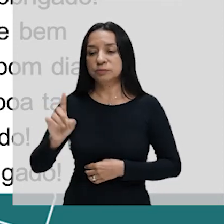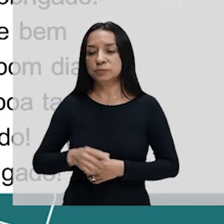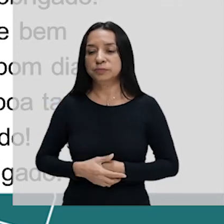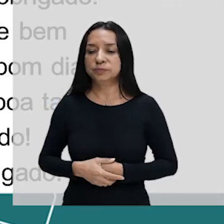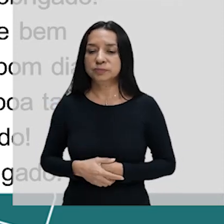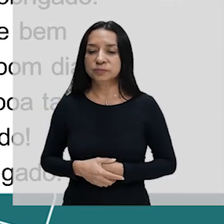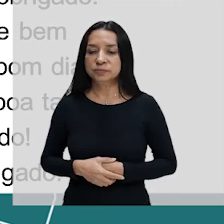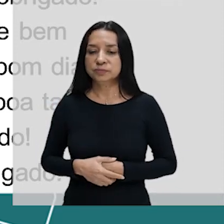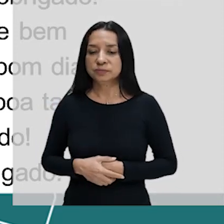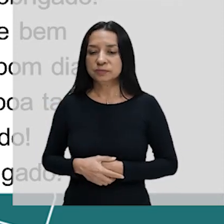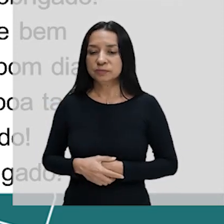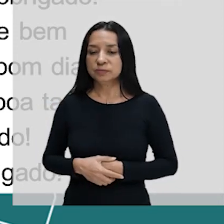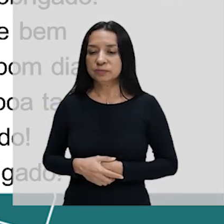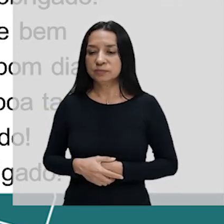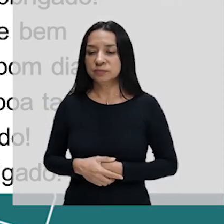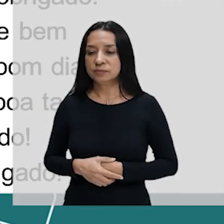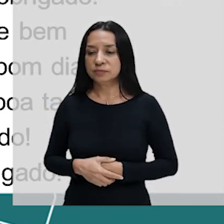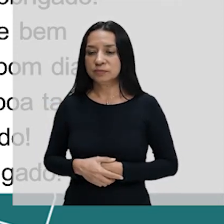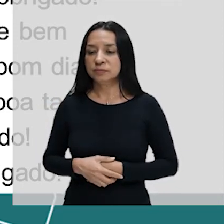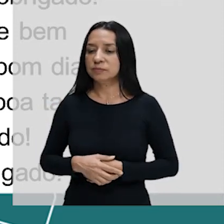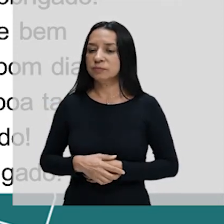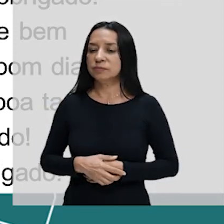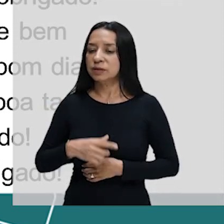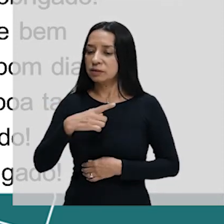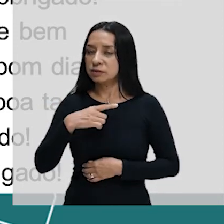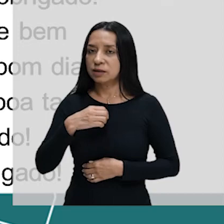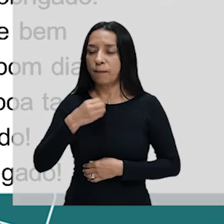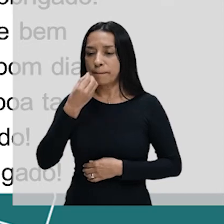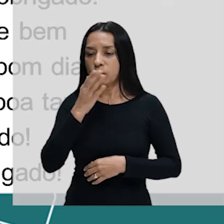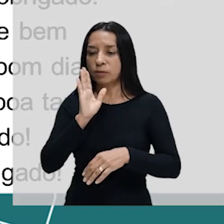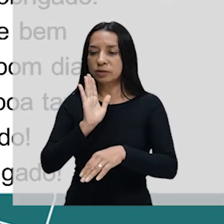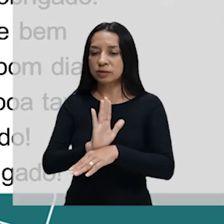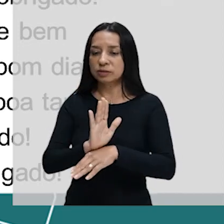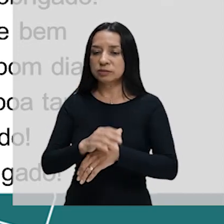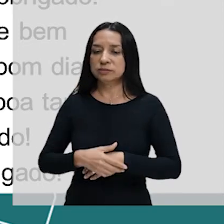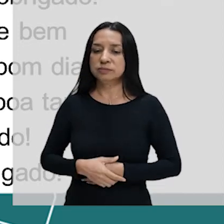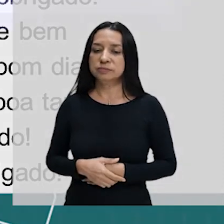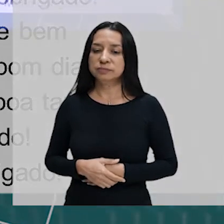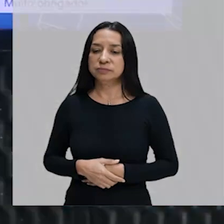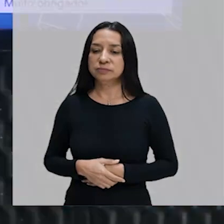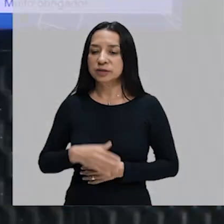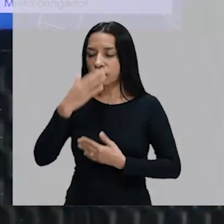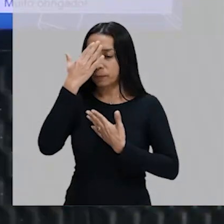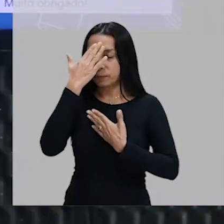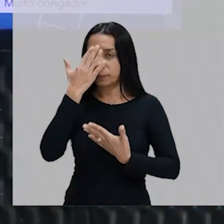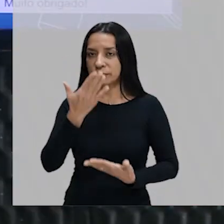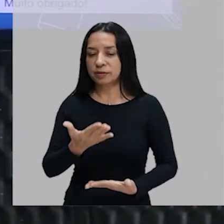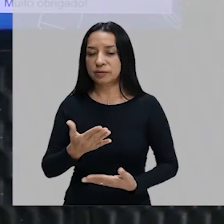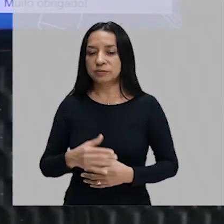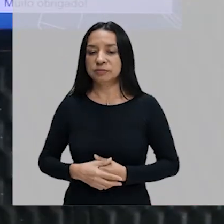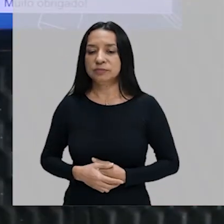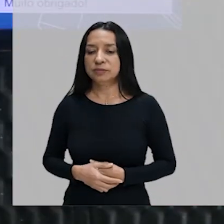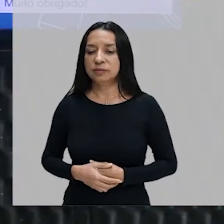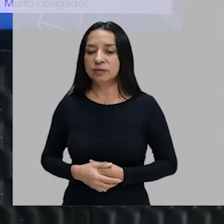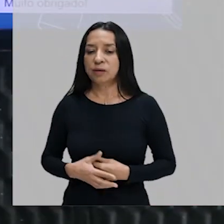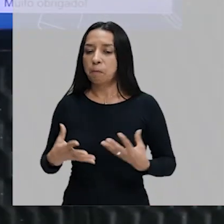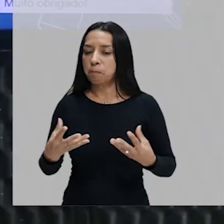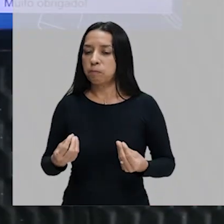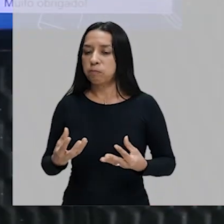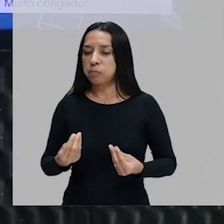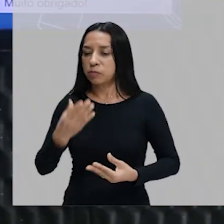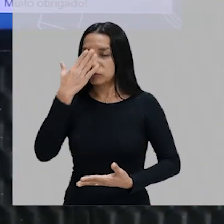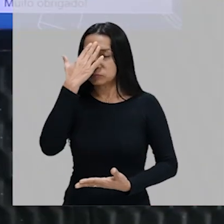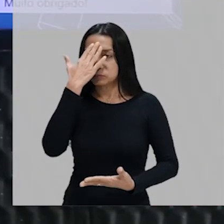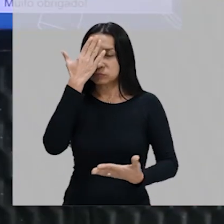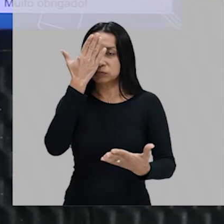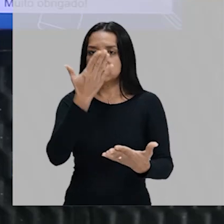dia, que passes uma boa tarde, que você tenha uma boa tarde. Graças, que vocês já conhecem, obrigado, e muitas